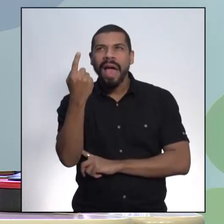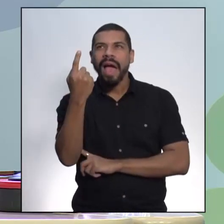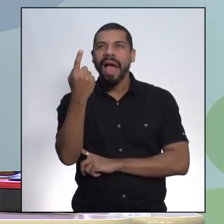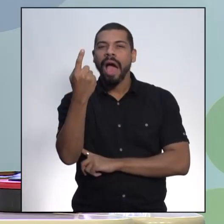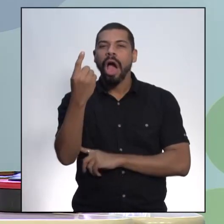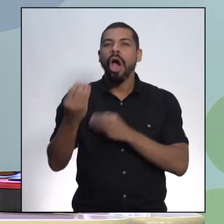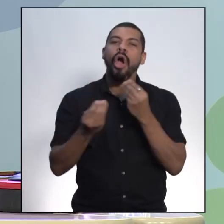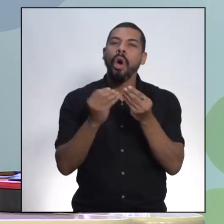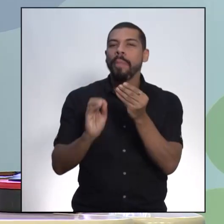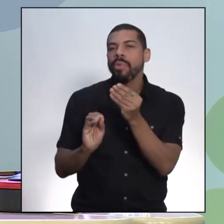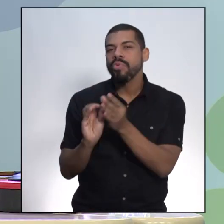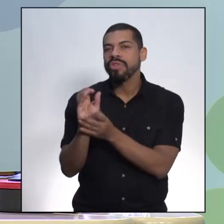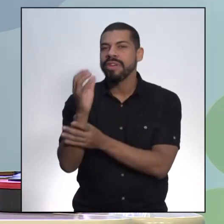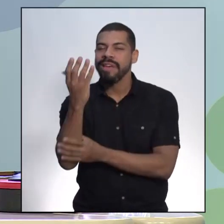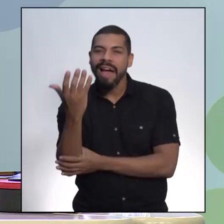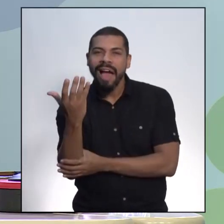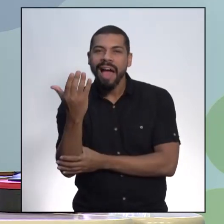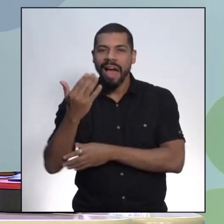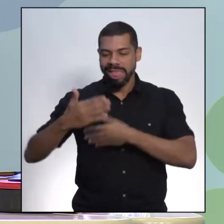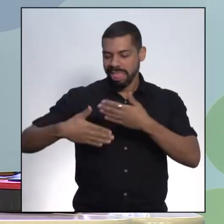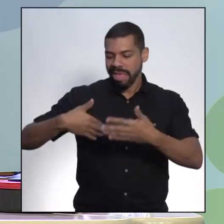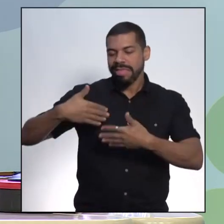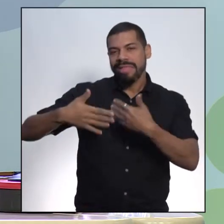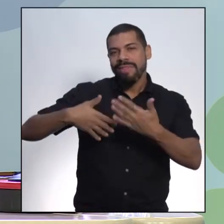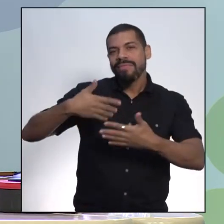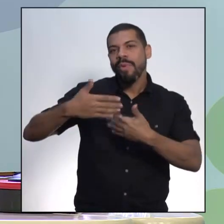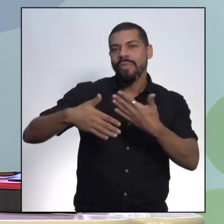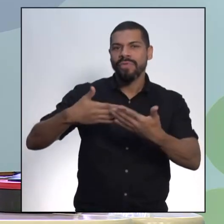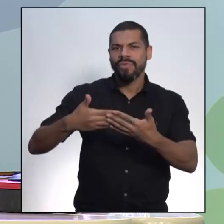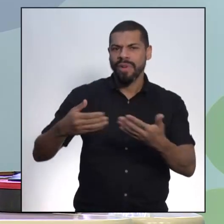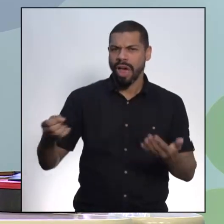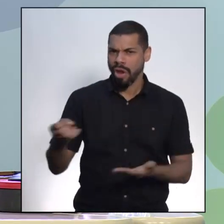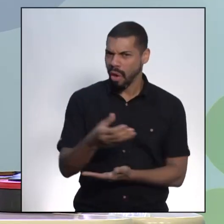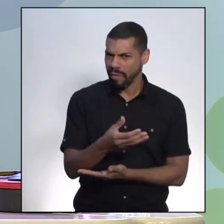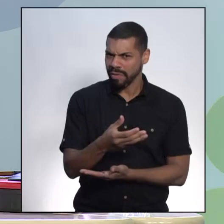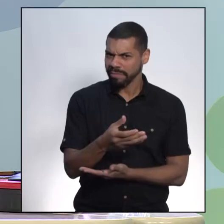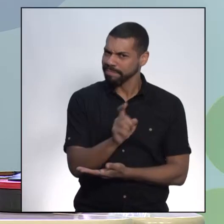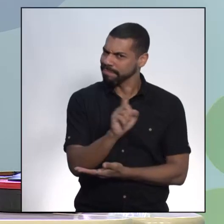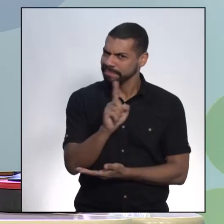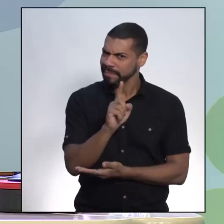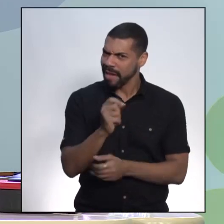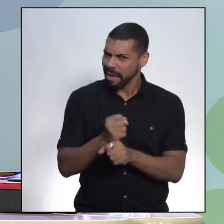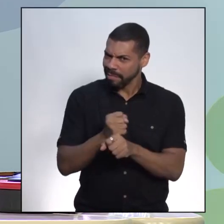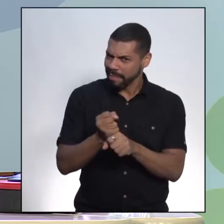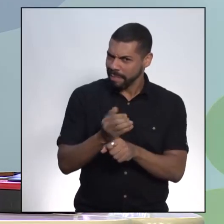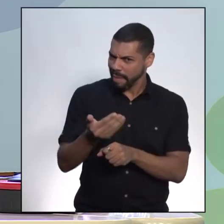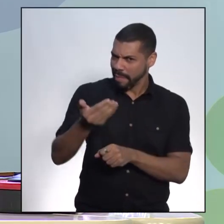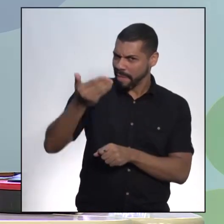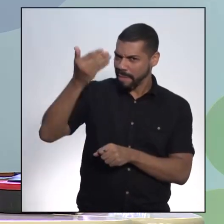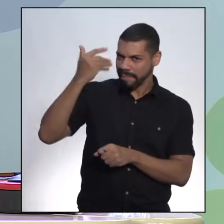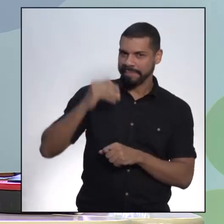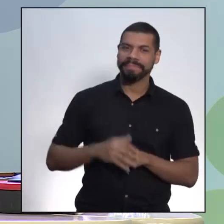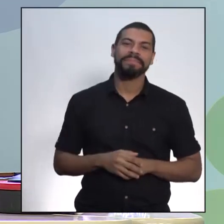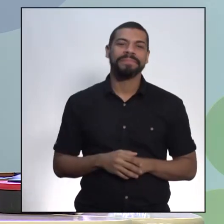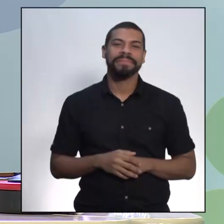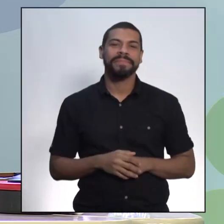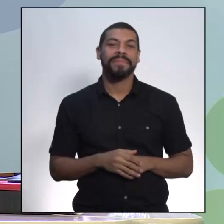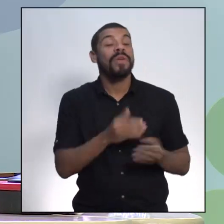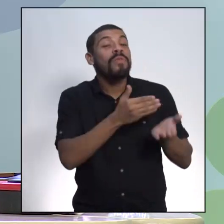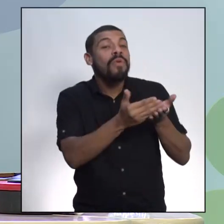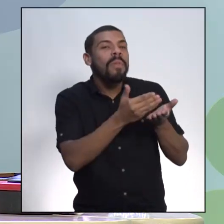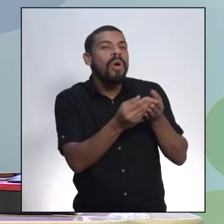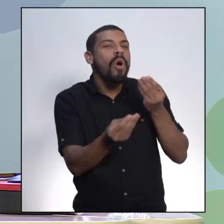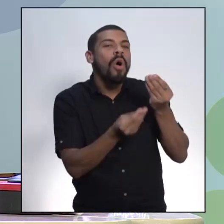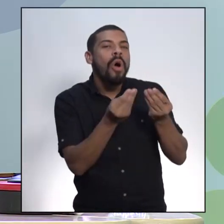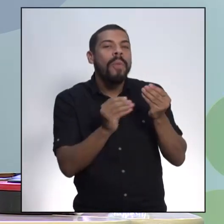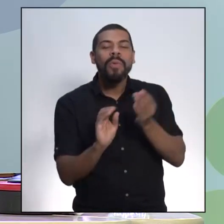questão da gente criar, desenvolver, não é recente. É bem mais antiga que nós, né? Então, vamos lá ver como